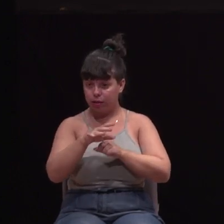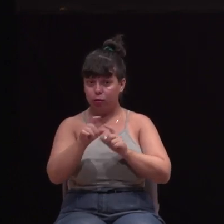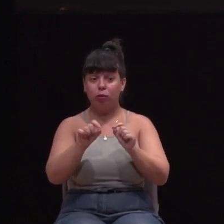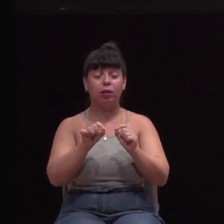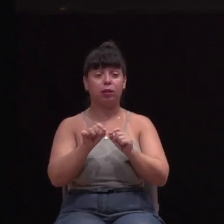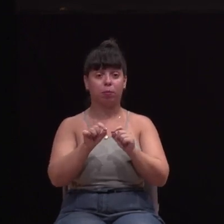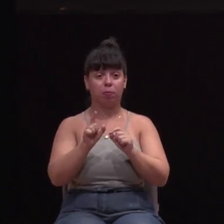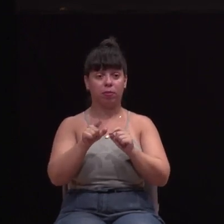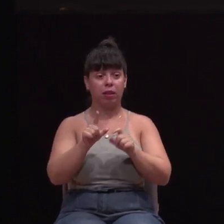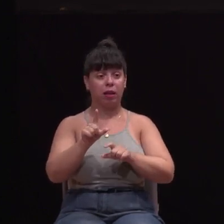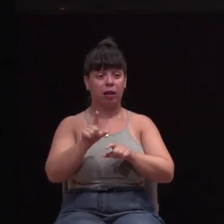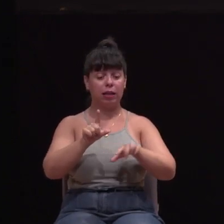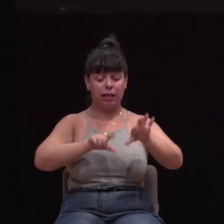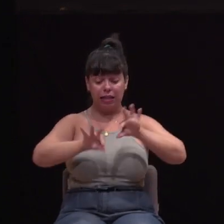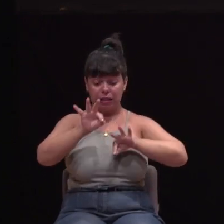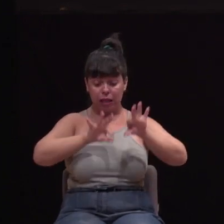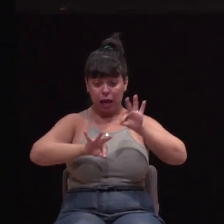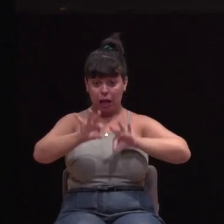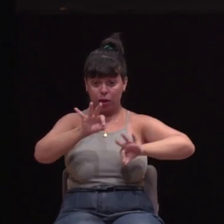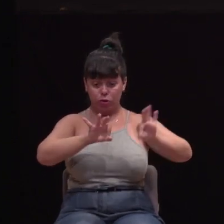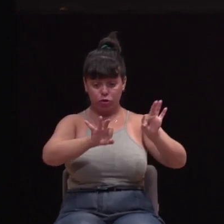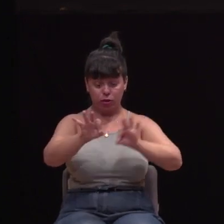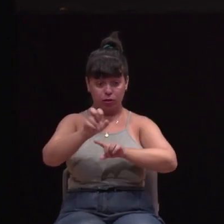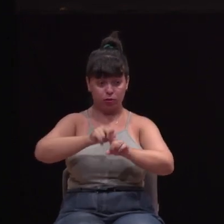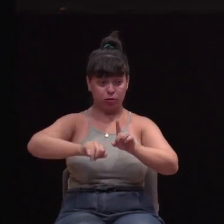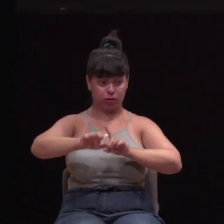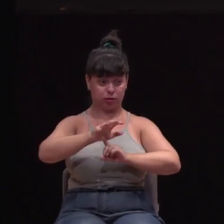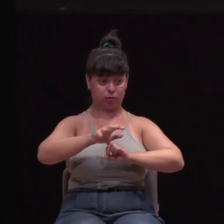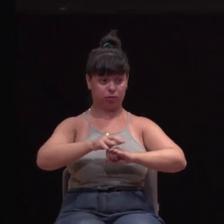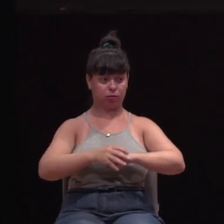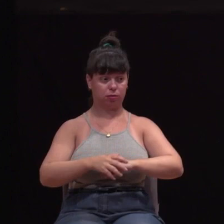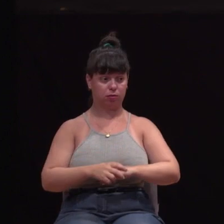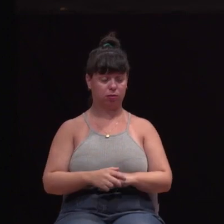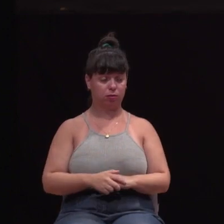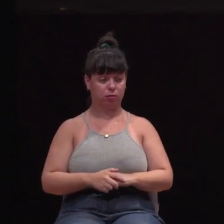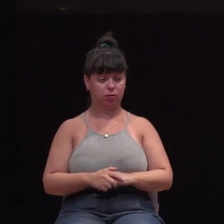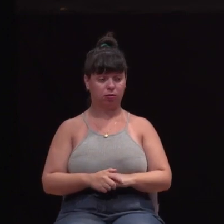os critérios de organização social. Então, tem uma coisa da passabilidade.